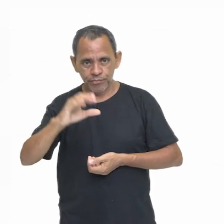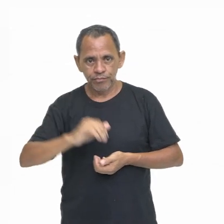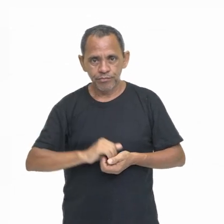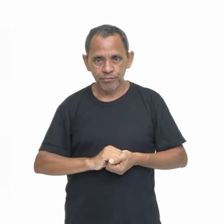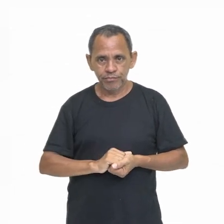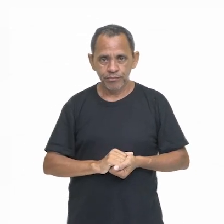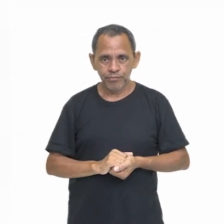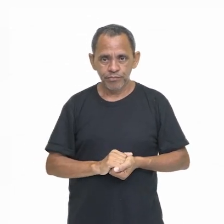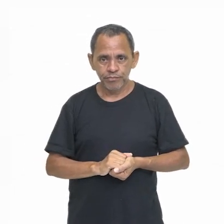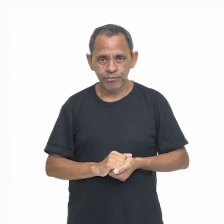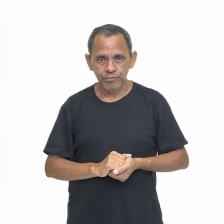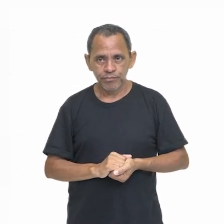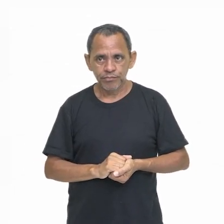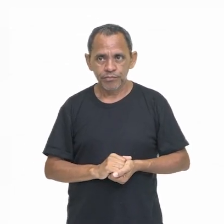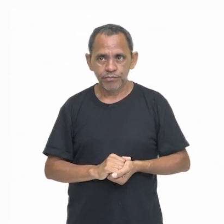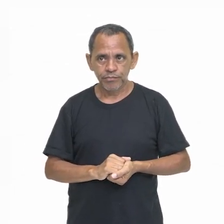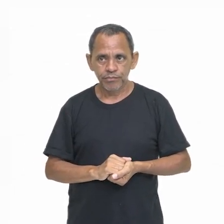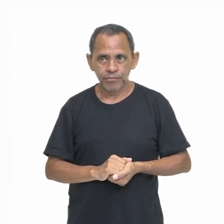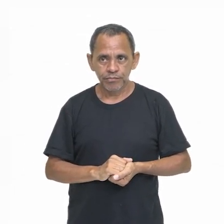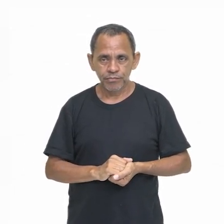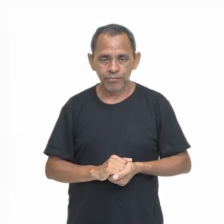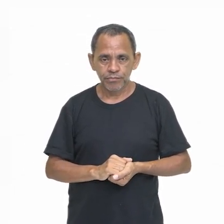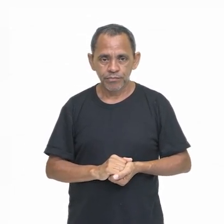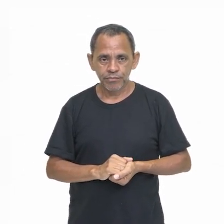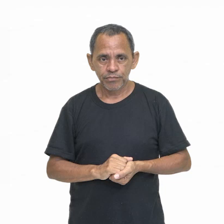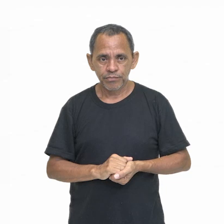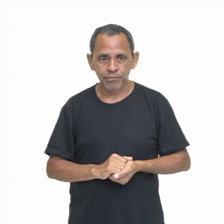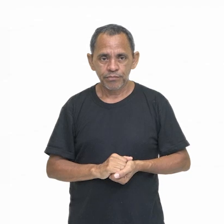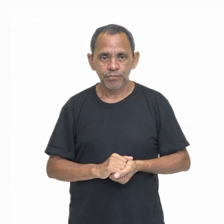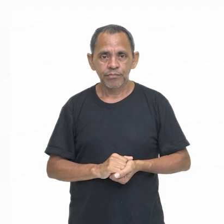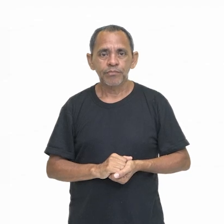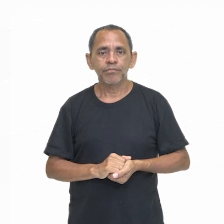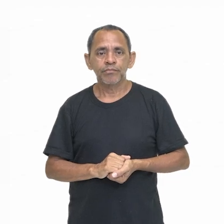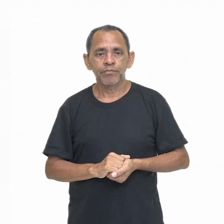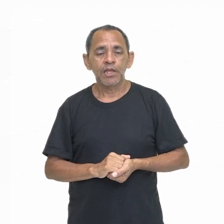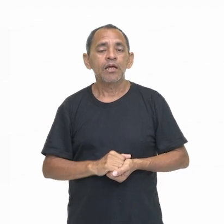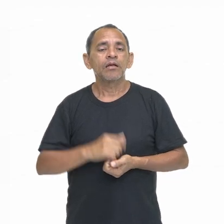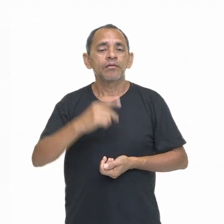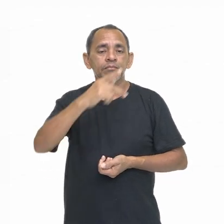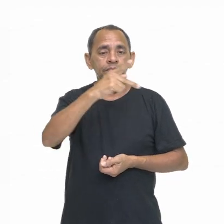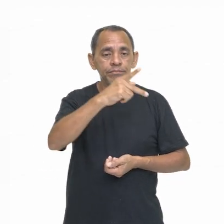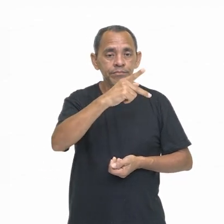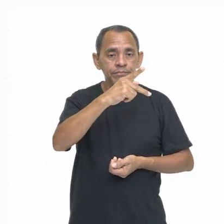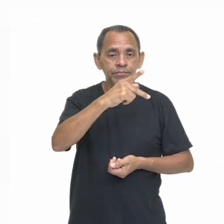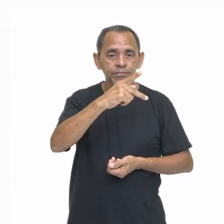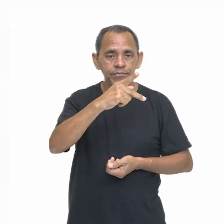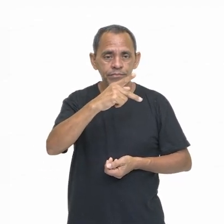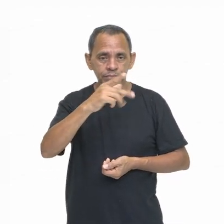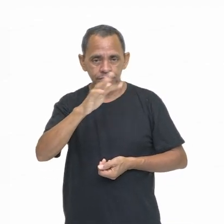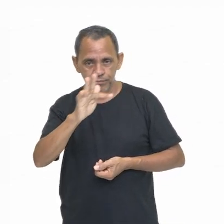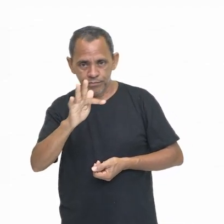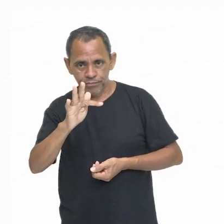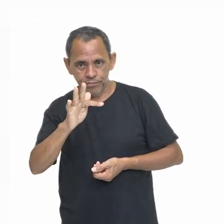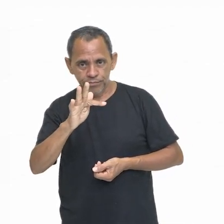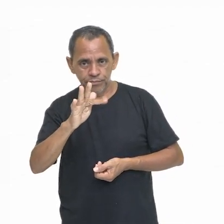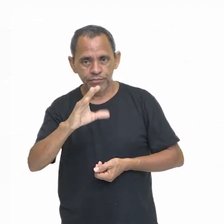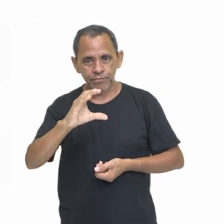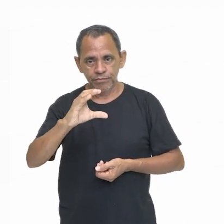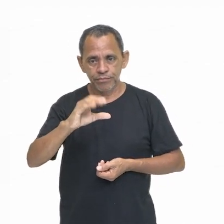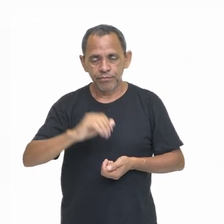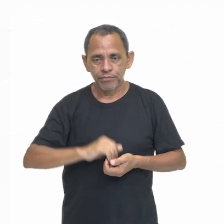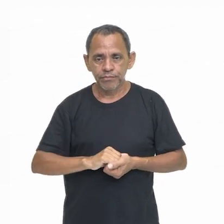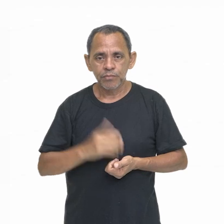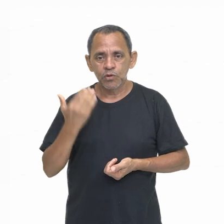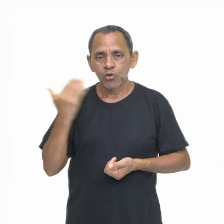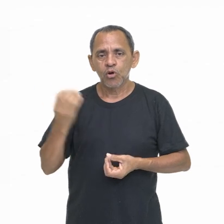Então olha só, se um evento é composto de 2 etapas sucessivas, independentes, de tal maneira que o